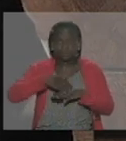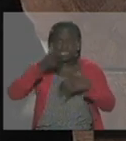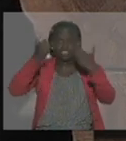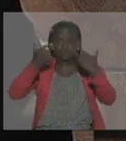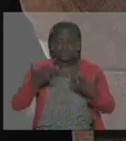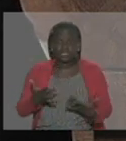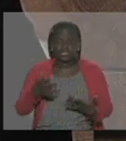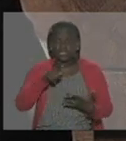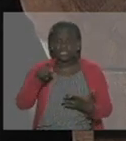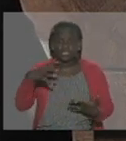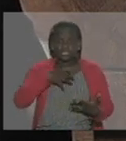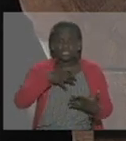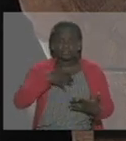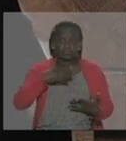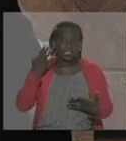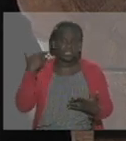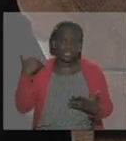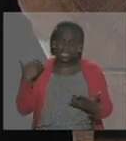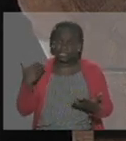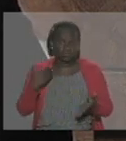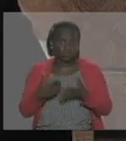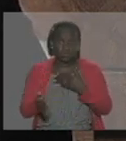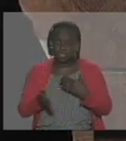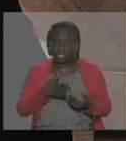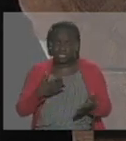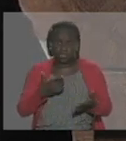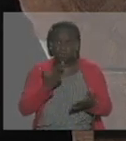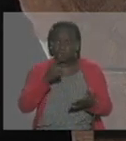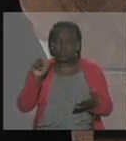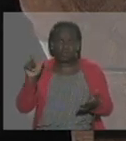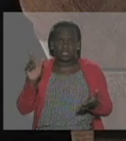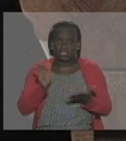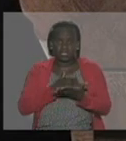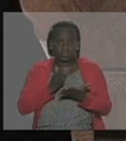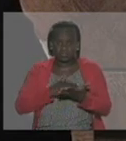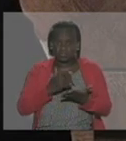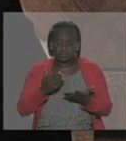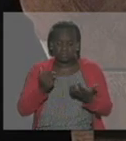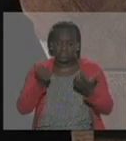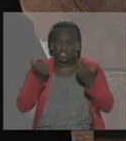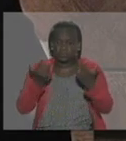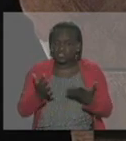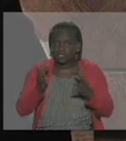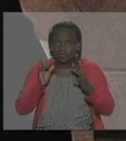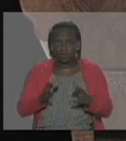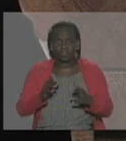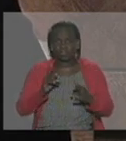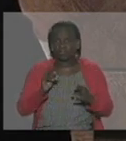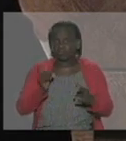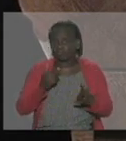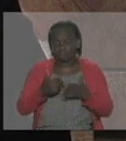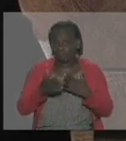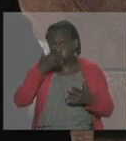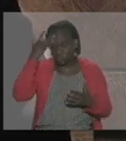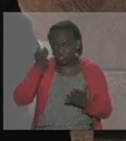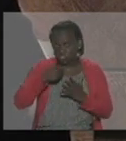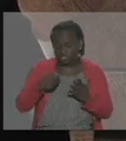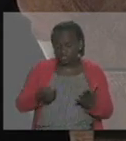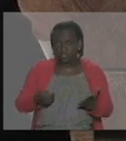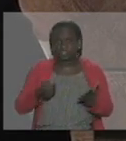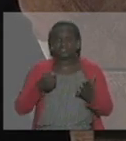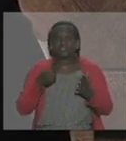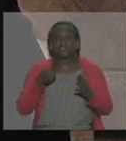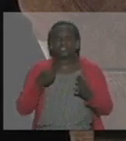mais o sentimento daquela época do que qualquer outro livro do poderia do sobu seja de quem